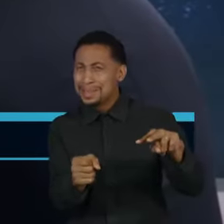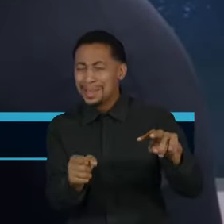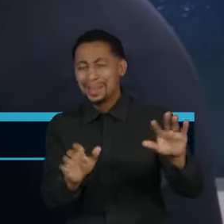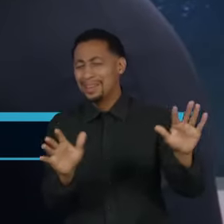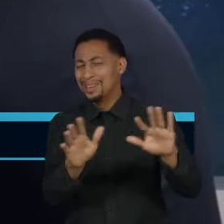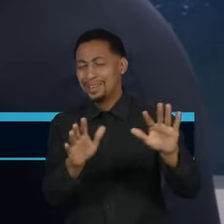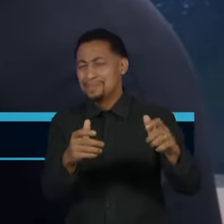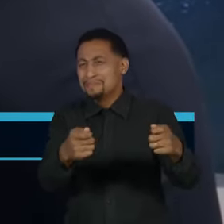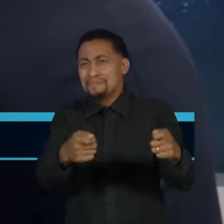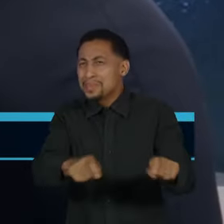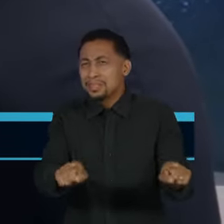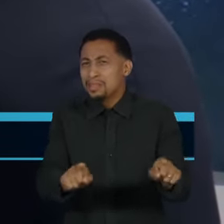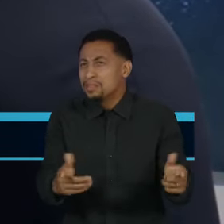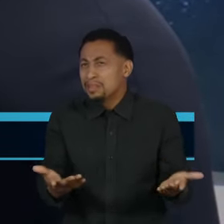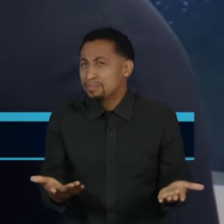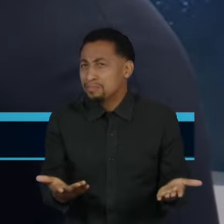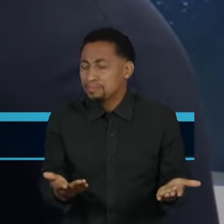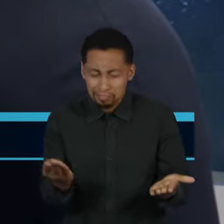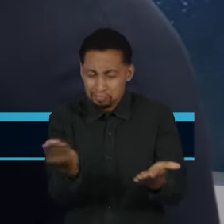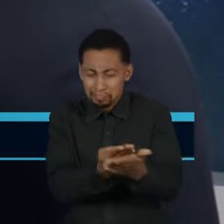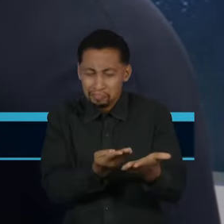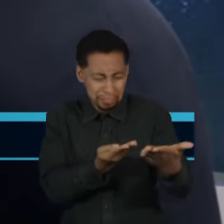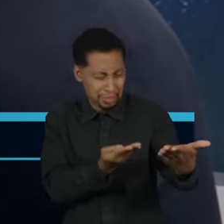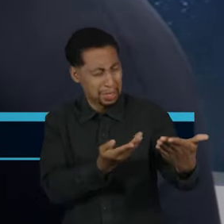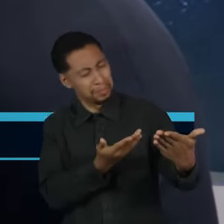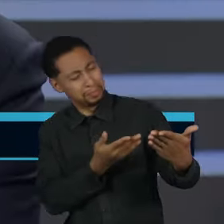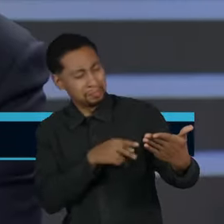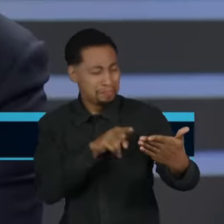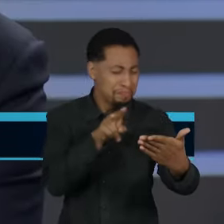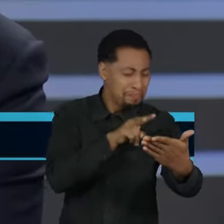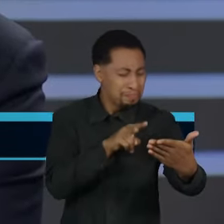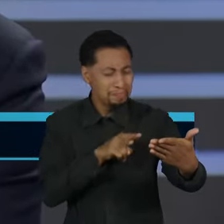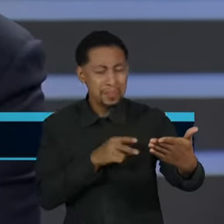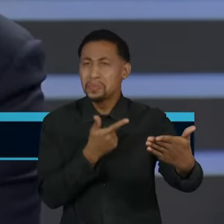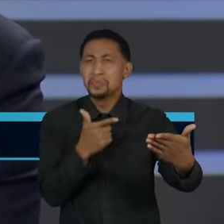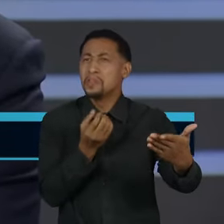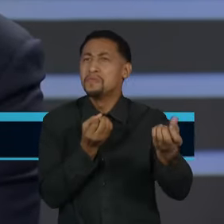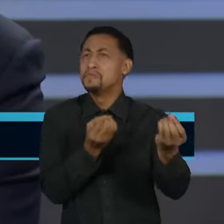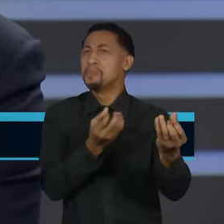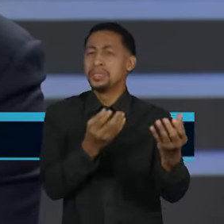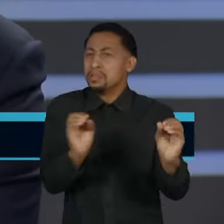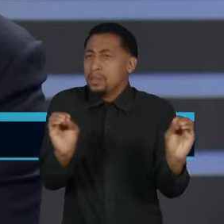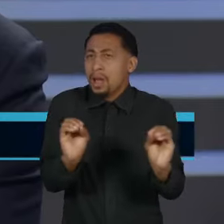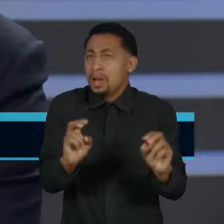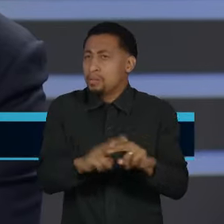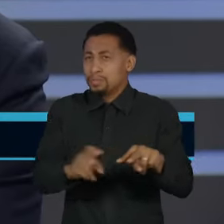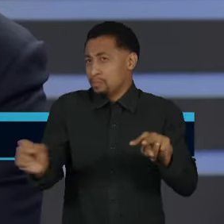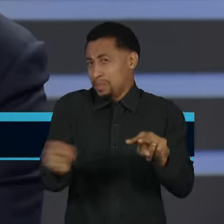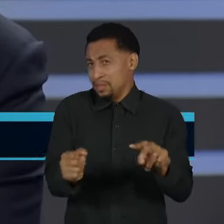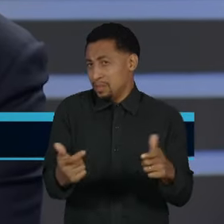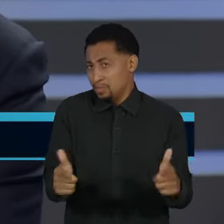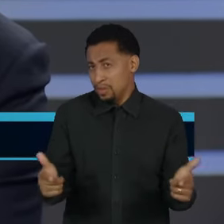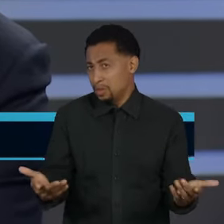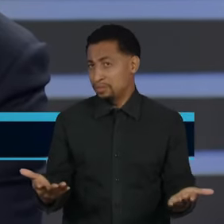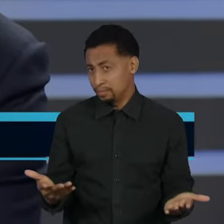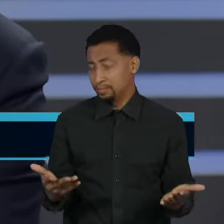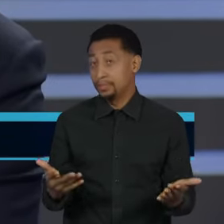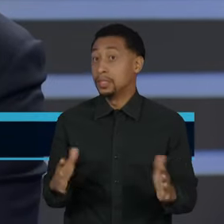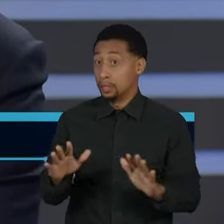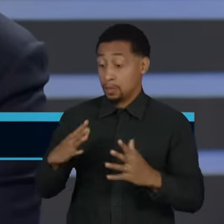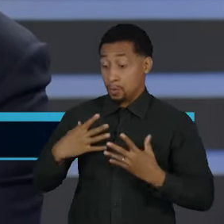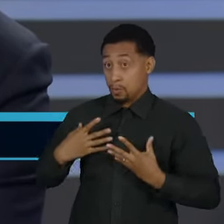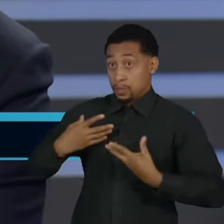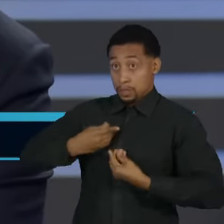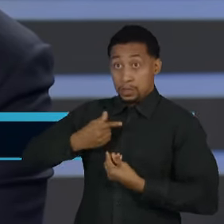nesse momento uma medida cautelar de prisão. Eu sou mais ainda radical, acho que a própria decisão do ministro de